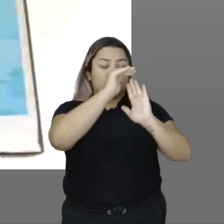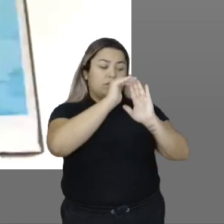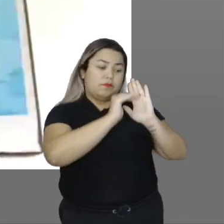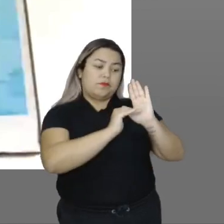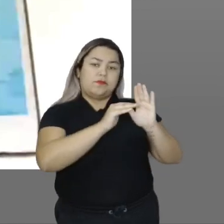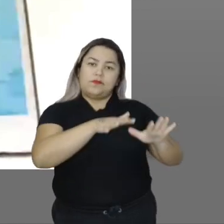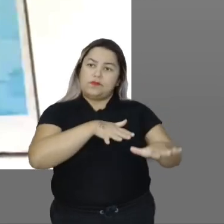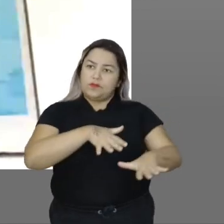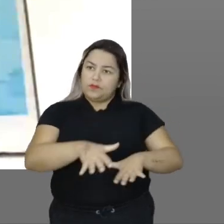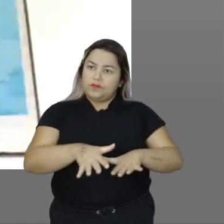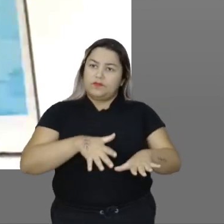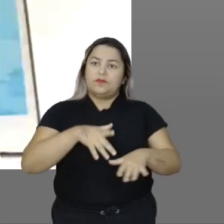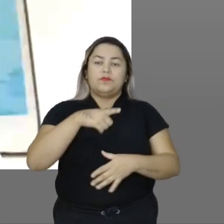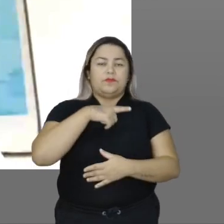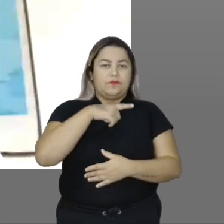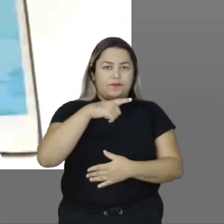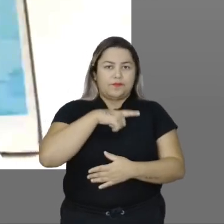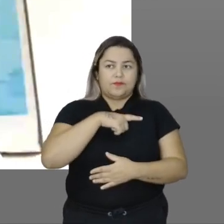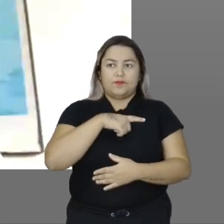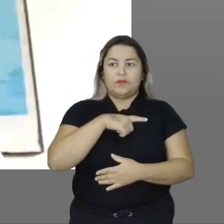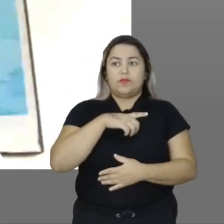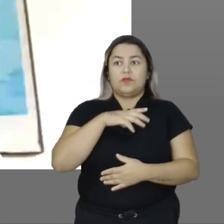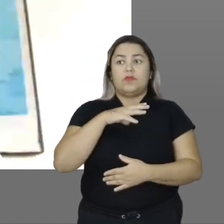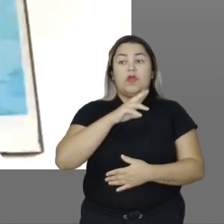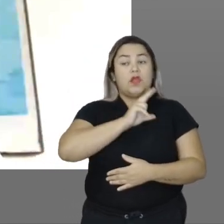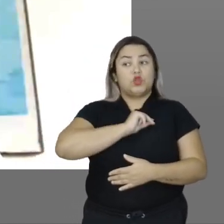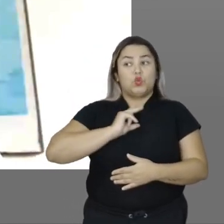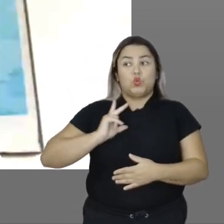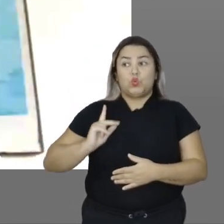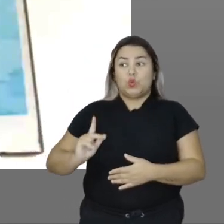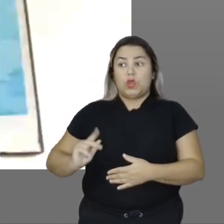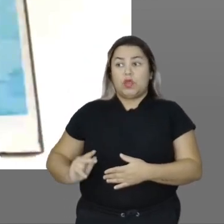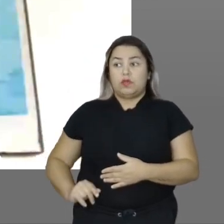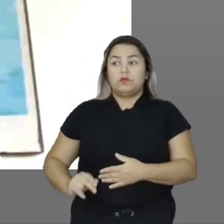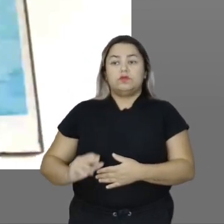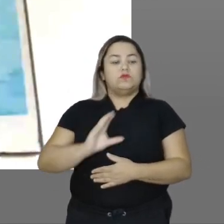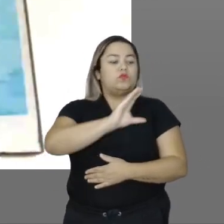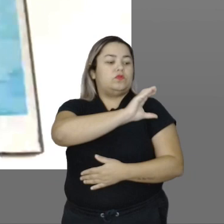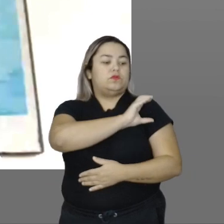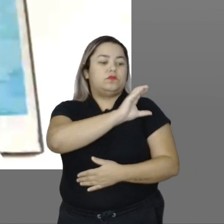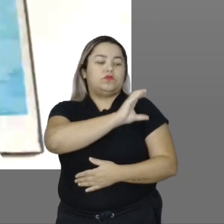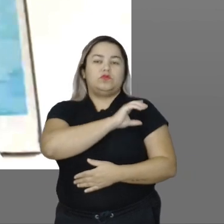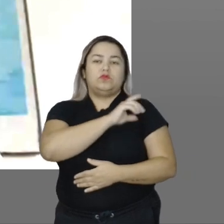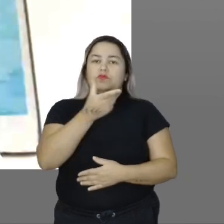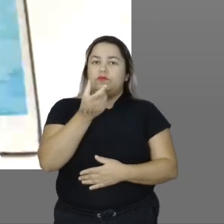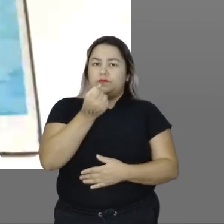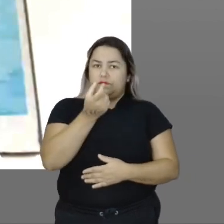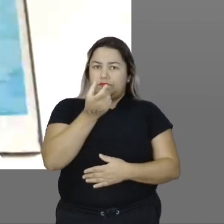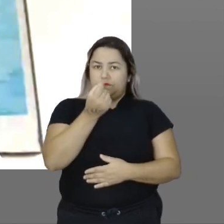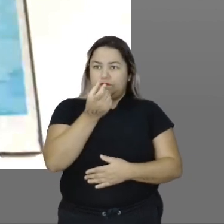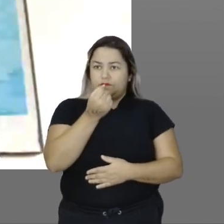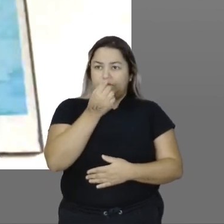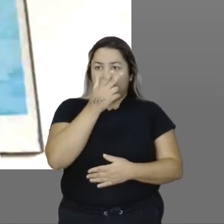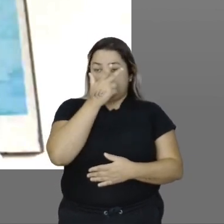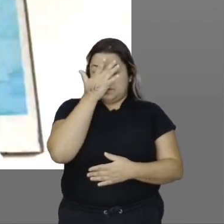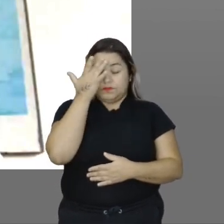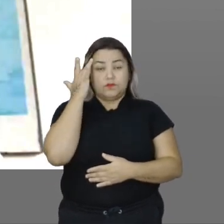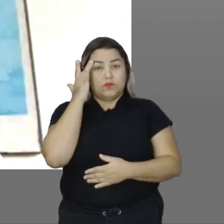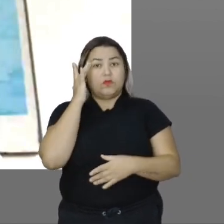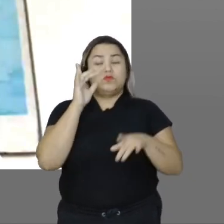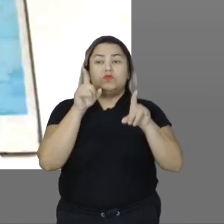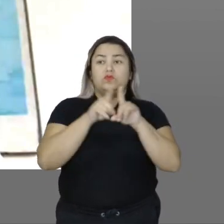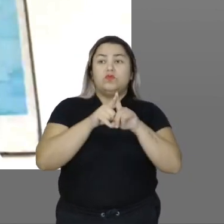né? Eu estive recentemente na China coordenando uma comitiva de 20 dirigentes do nosso partido, que